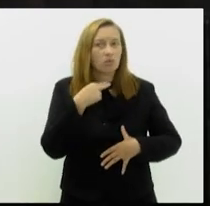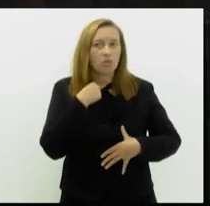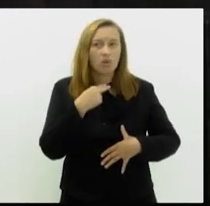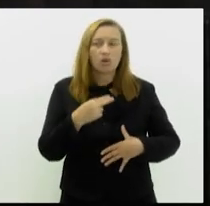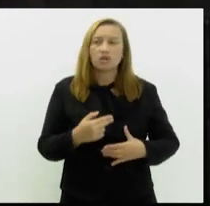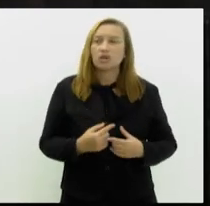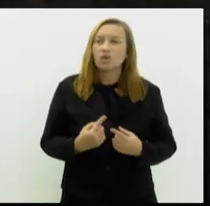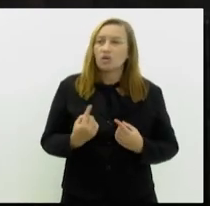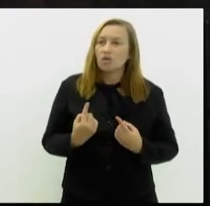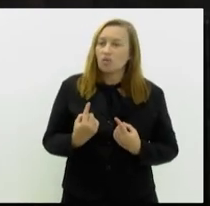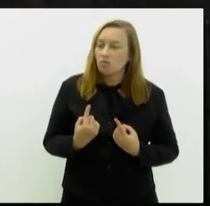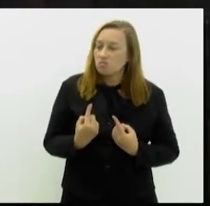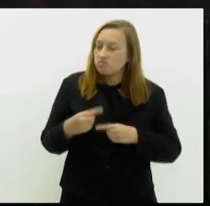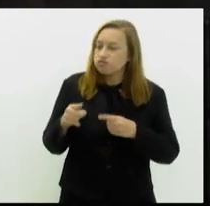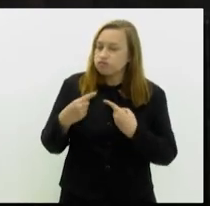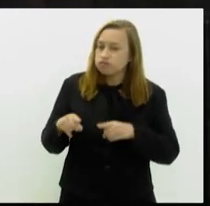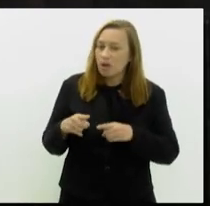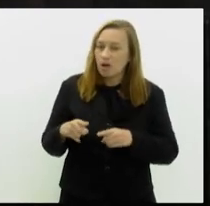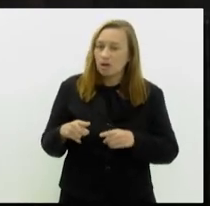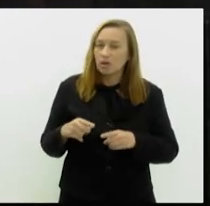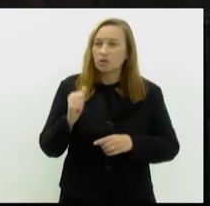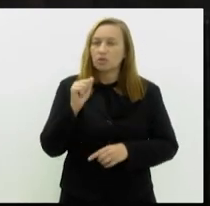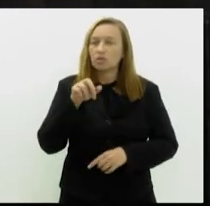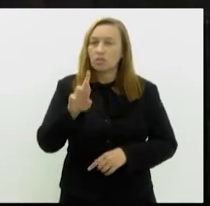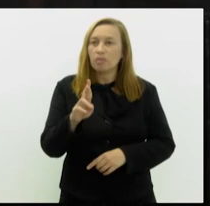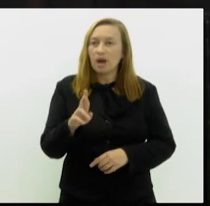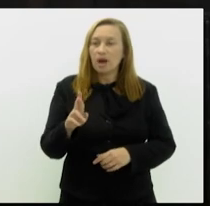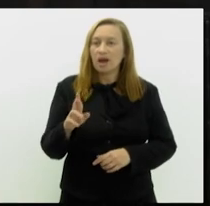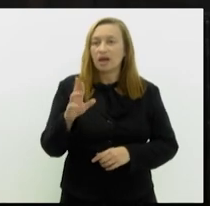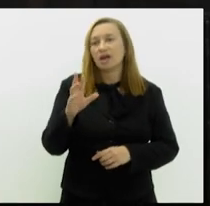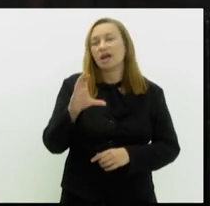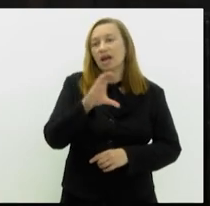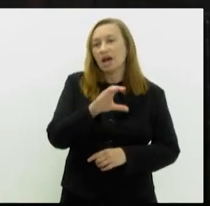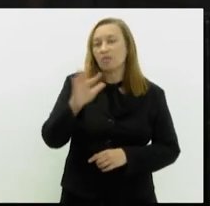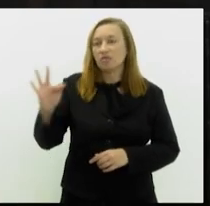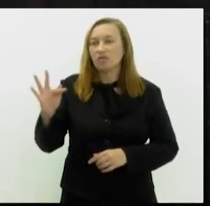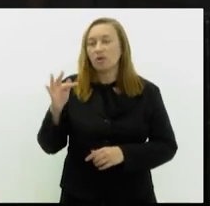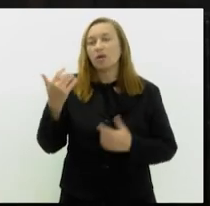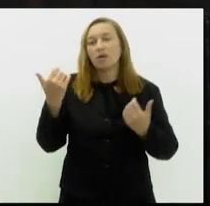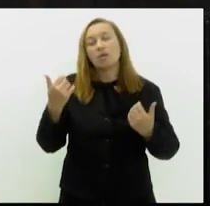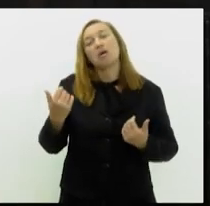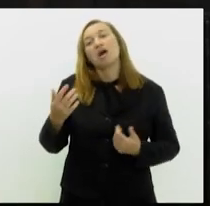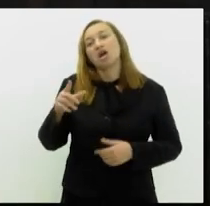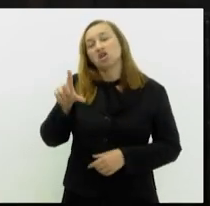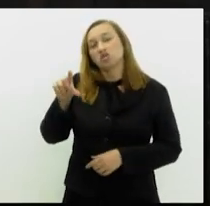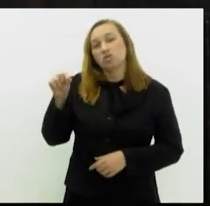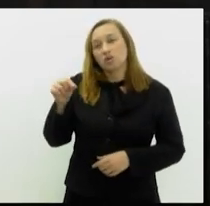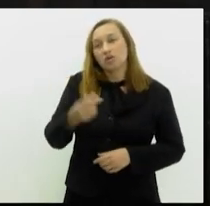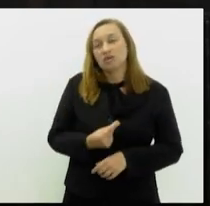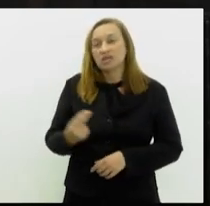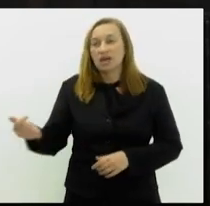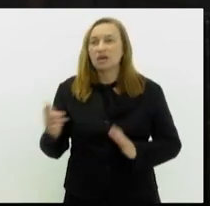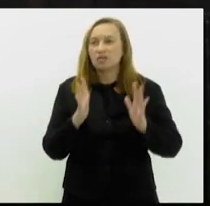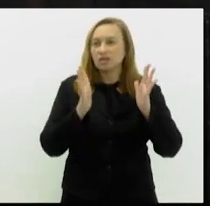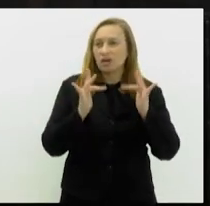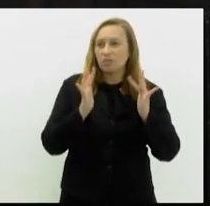Foi ameaçada em um bar em Cabo Frio, preferiu, junto ao seu namorado, se retirar desse bar, e ainda assim foram seguidos